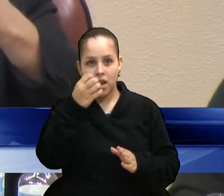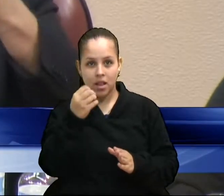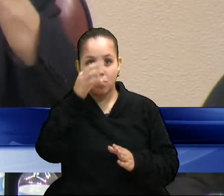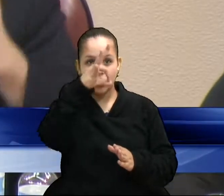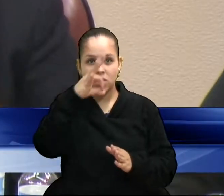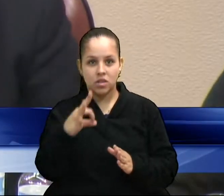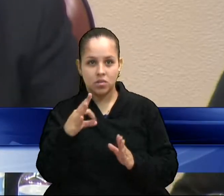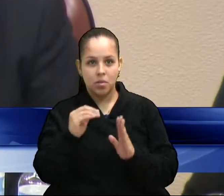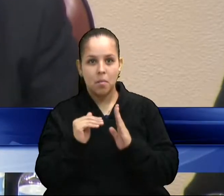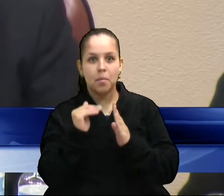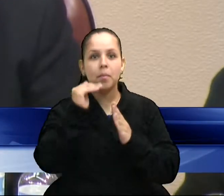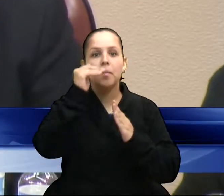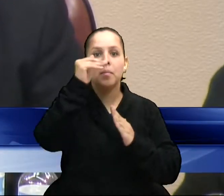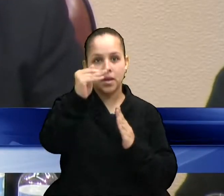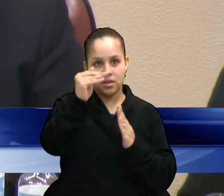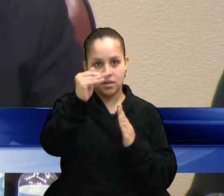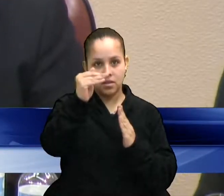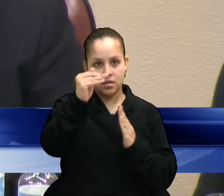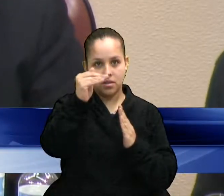mais do transporte coletivo.